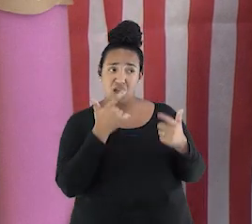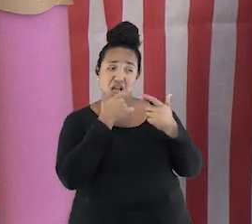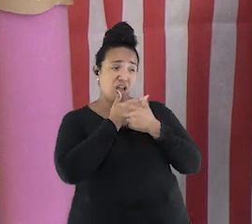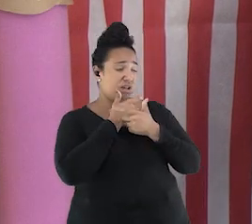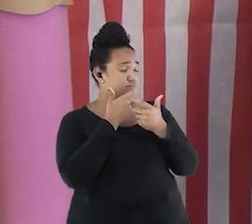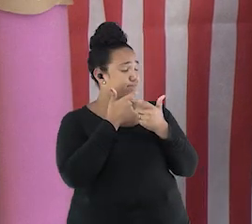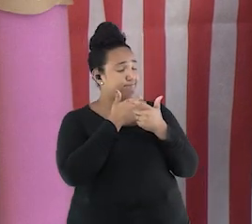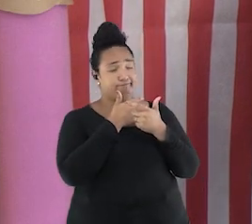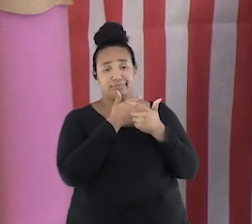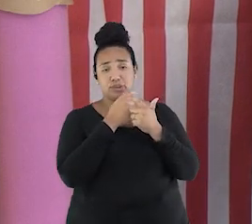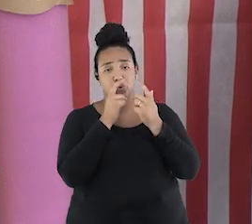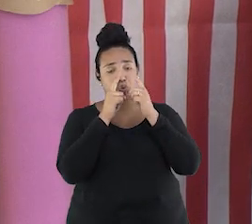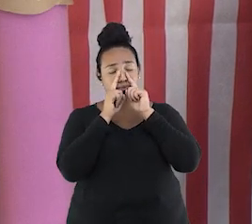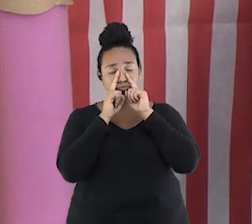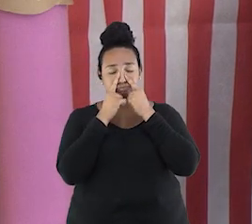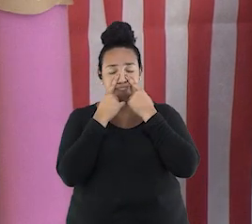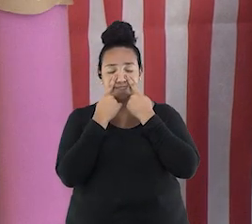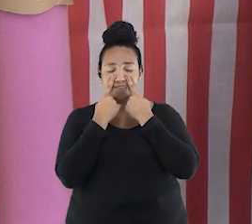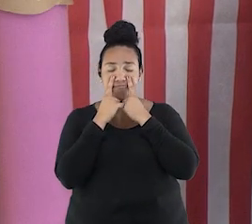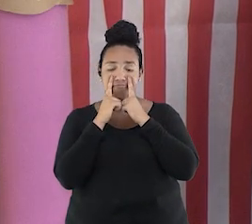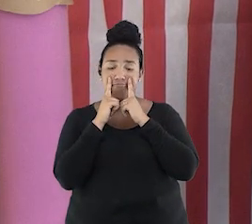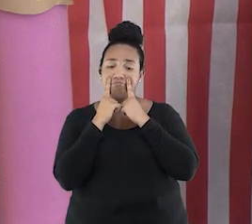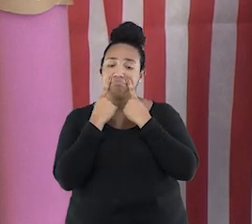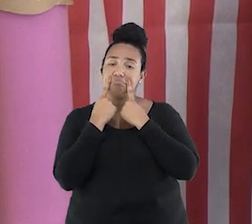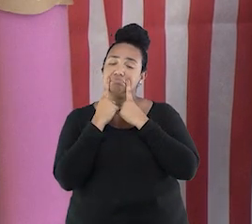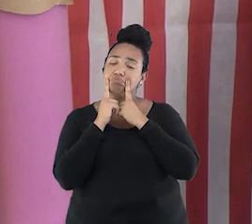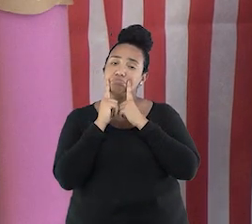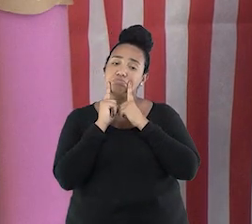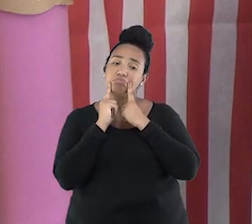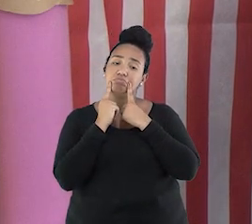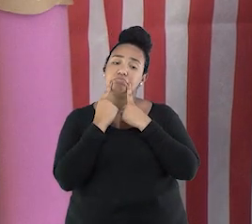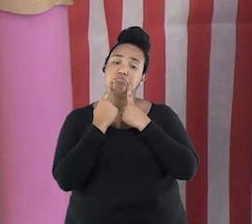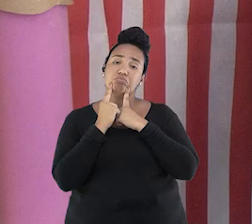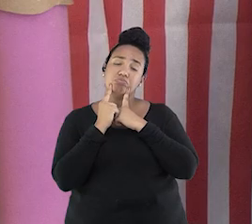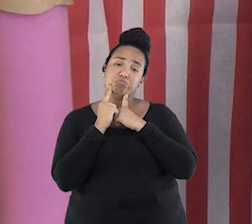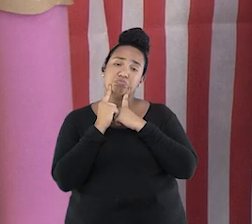nenhuma. Chorou muito. O seu chorinho,